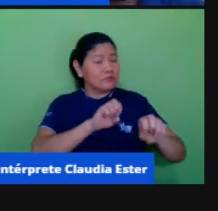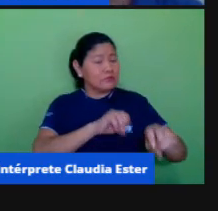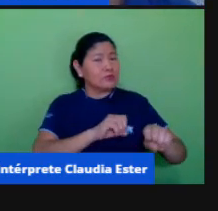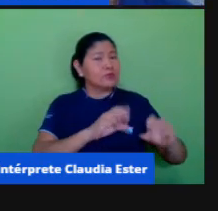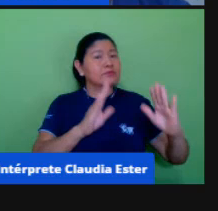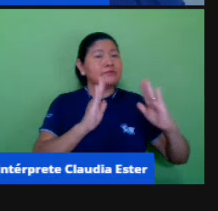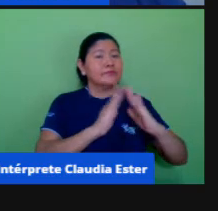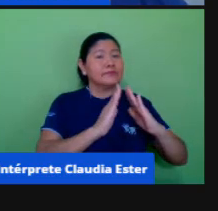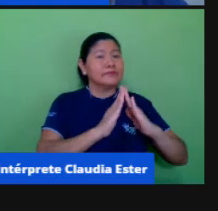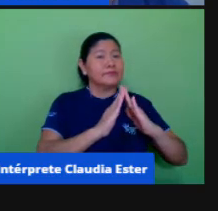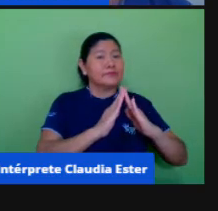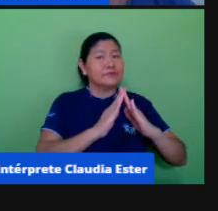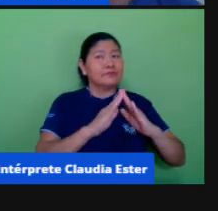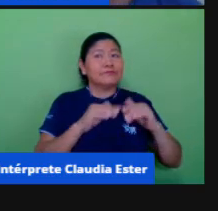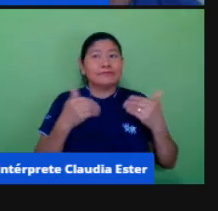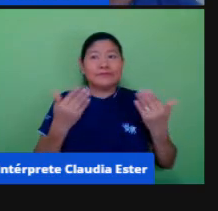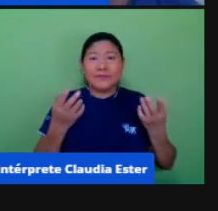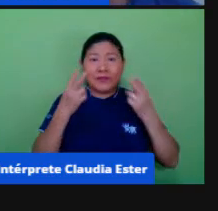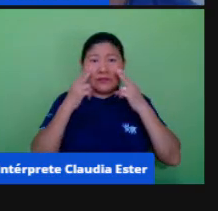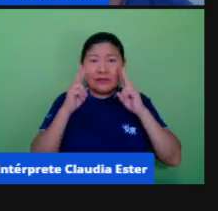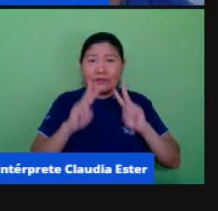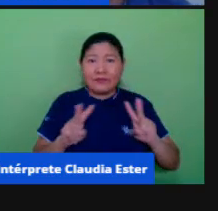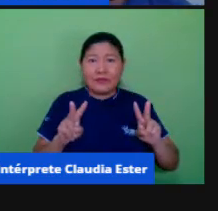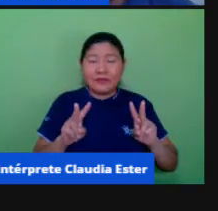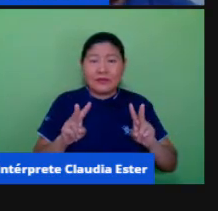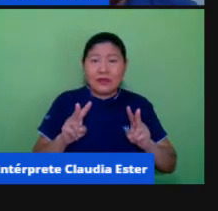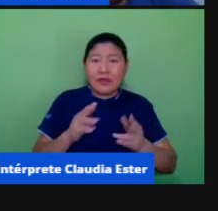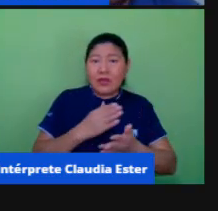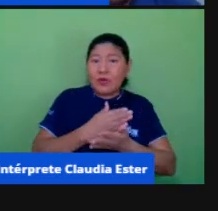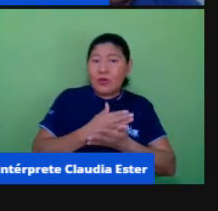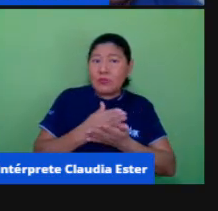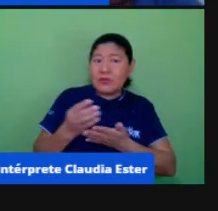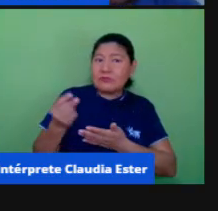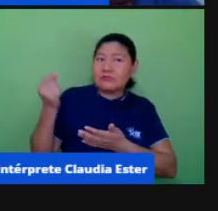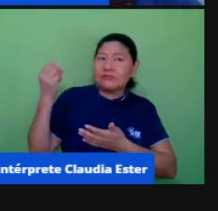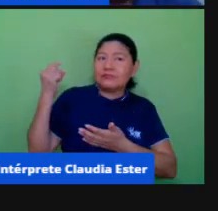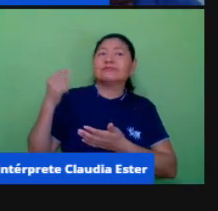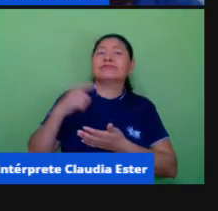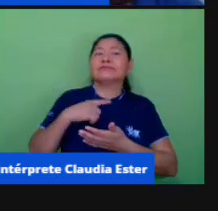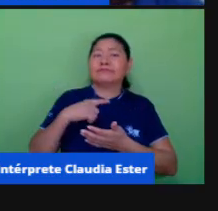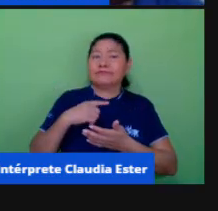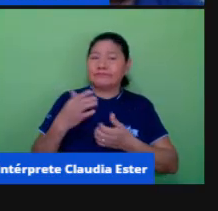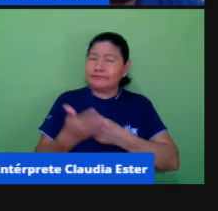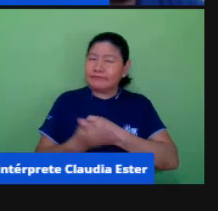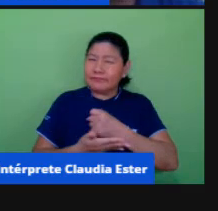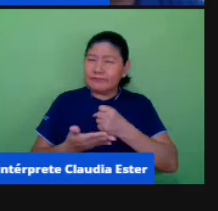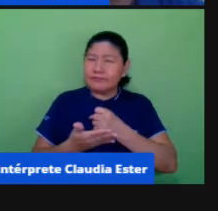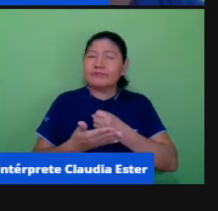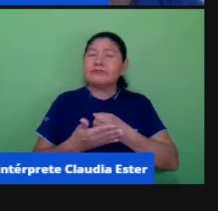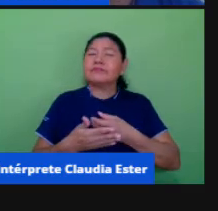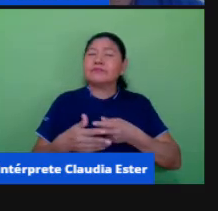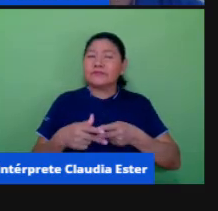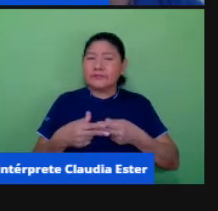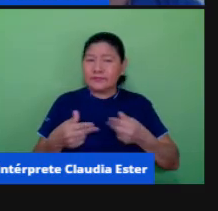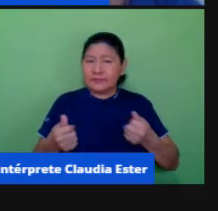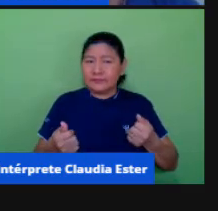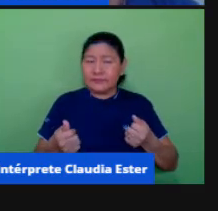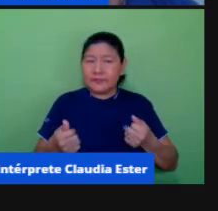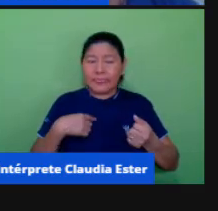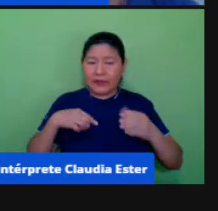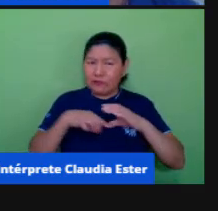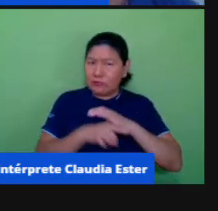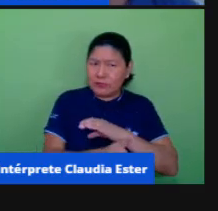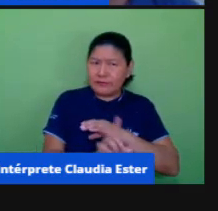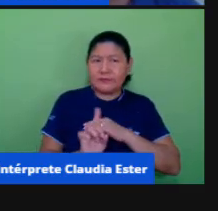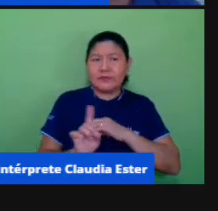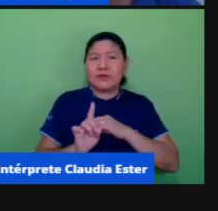Então, vejam como isso tem sido tensionado, como isso tem sido discutido, tá bom? Mas eu não vou entrar aqui em detalhes, mas é importante a gente chamar